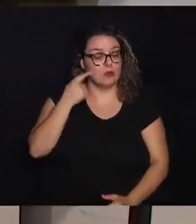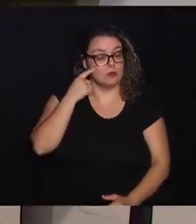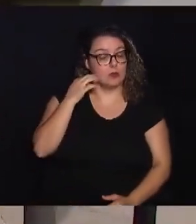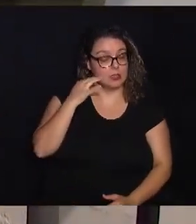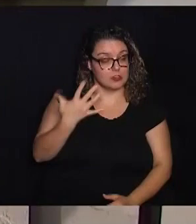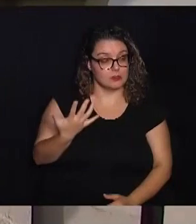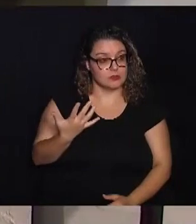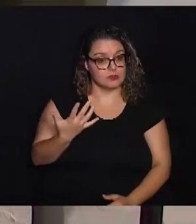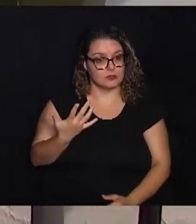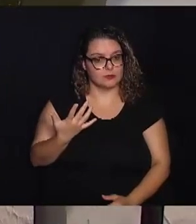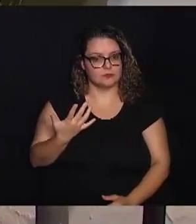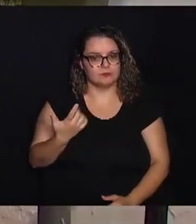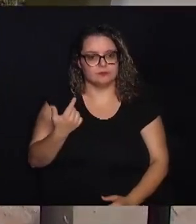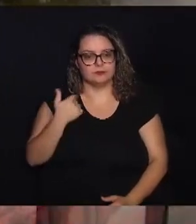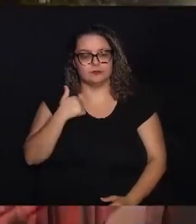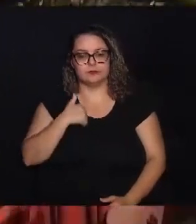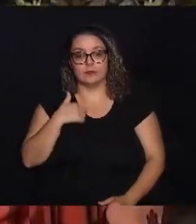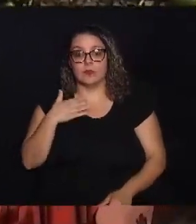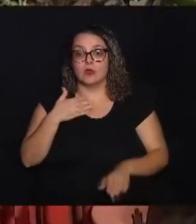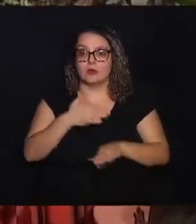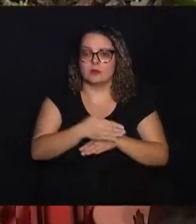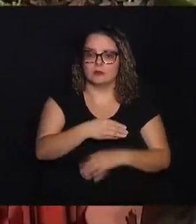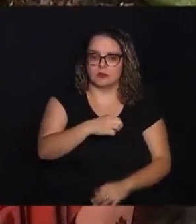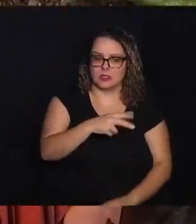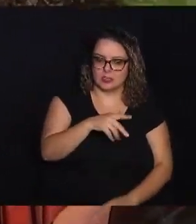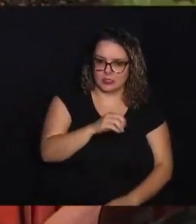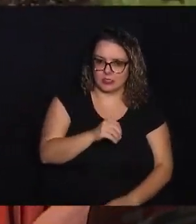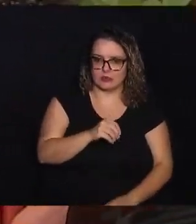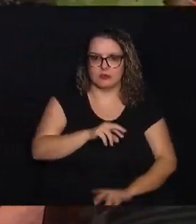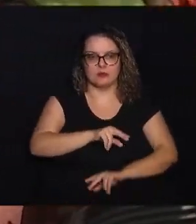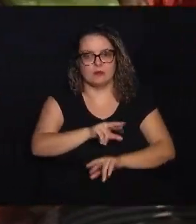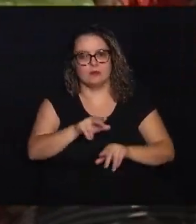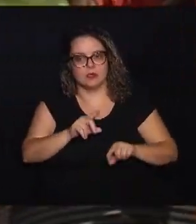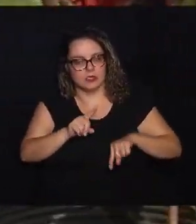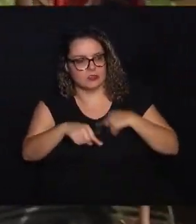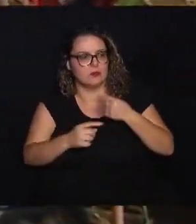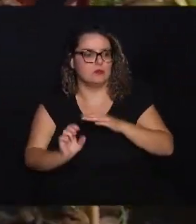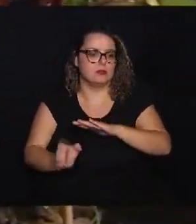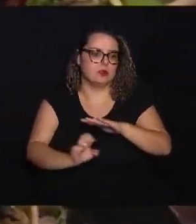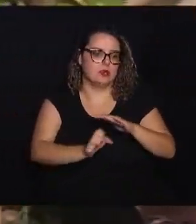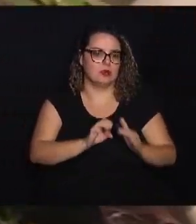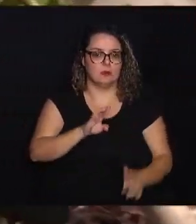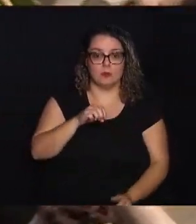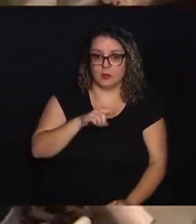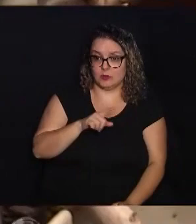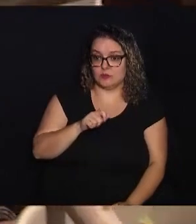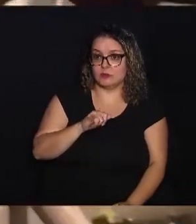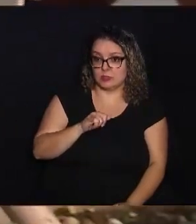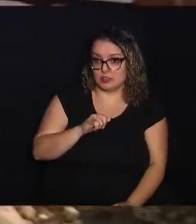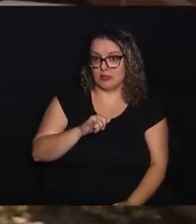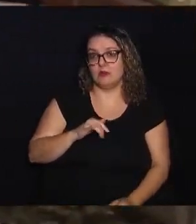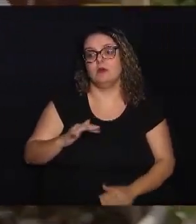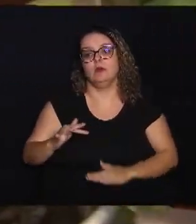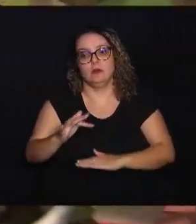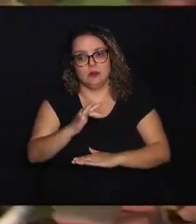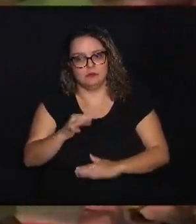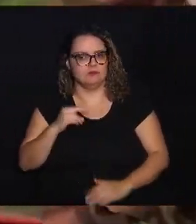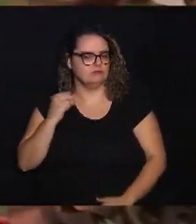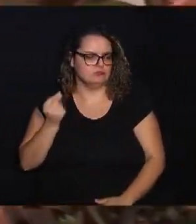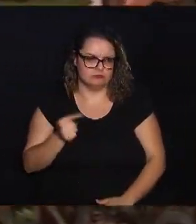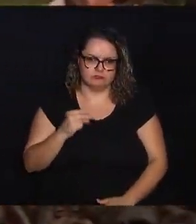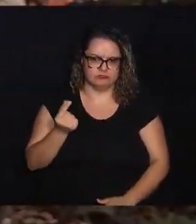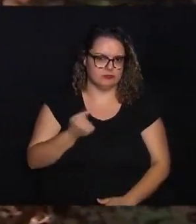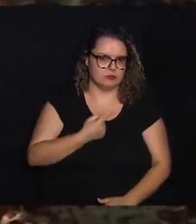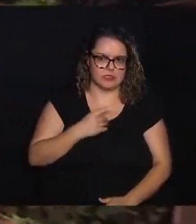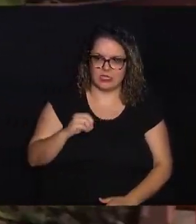eu estava entrando no mercado. Existem hoje muitas outras empresas na área de bonsai, formalizadas, já estão aí com mais 10,